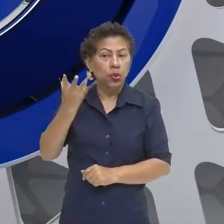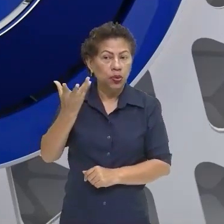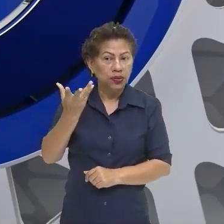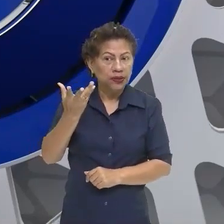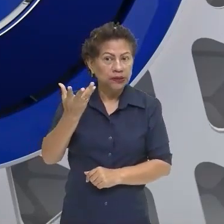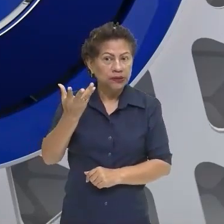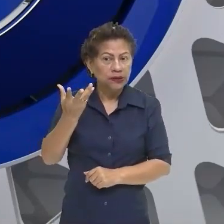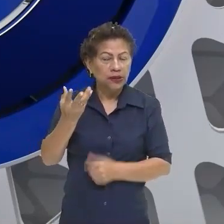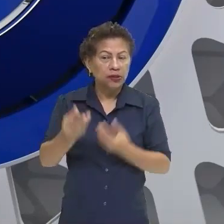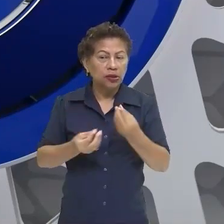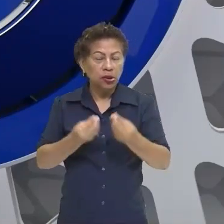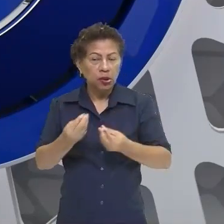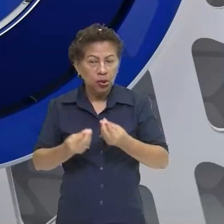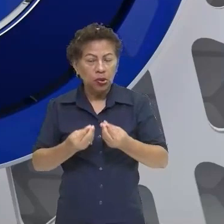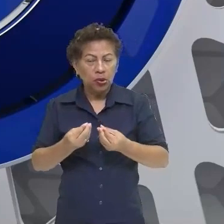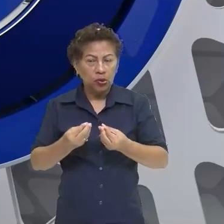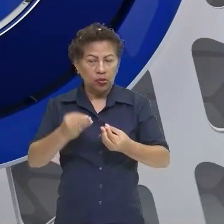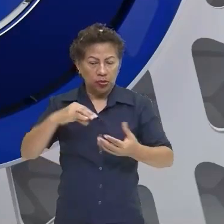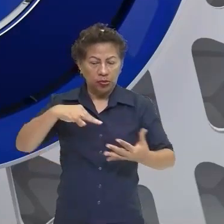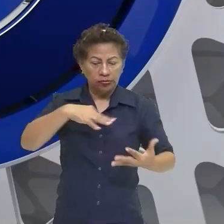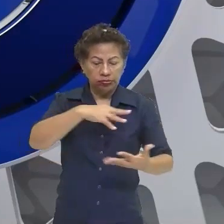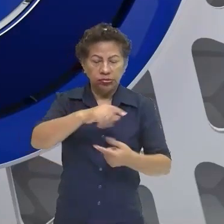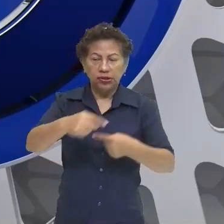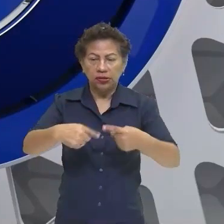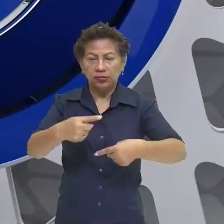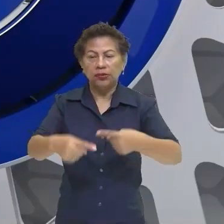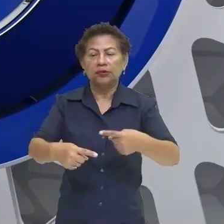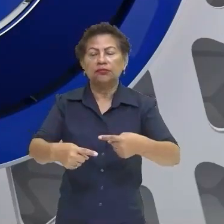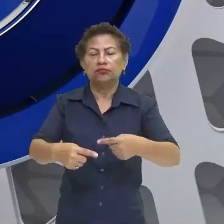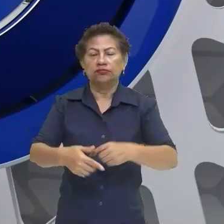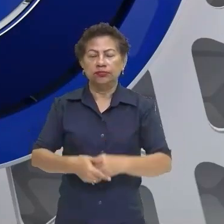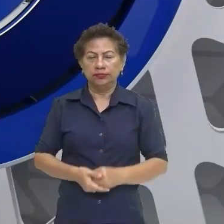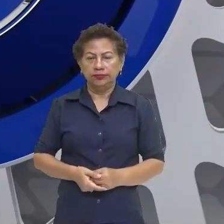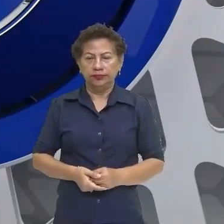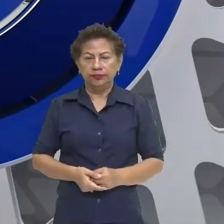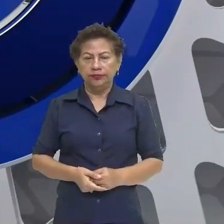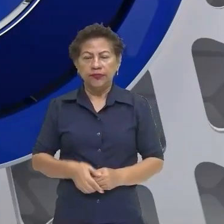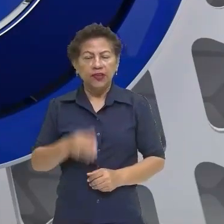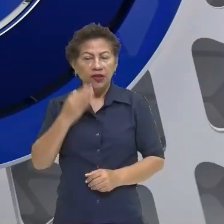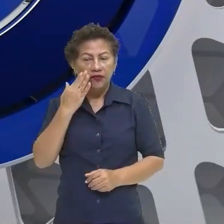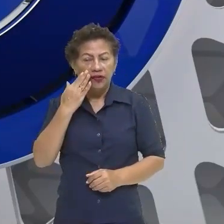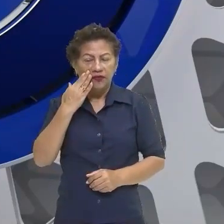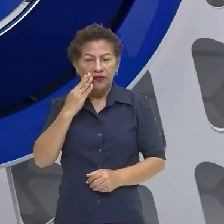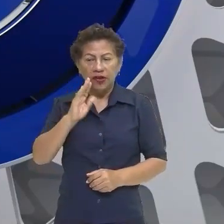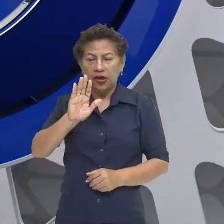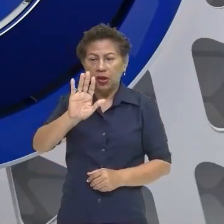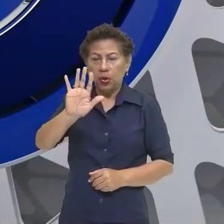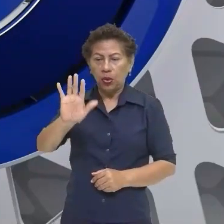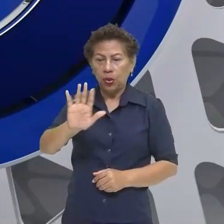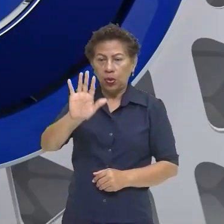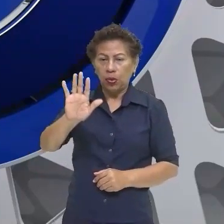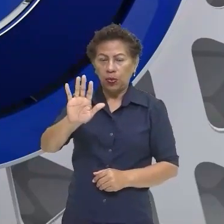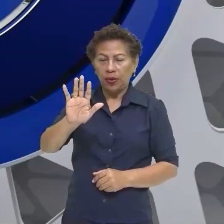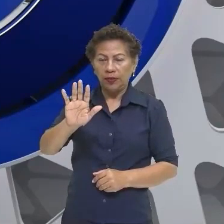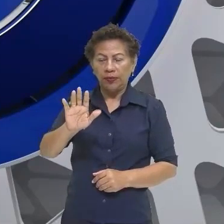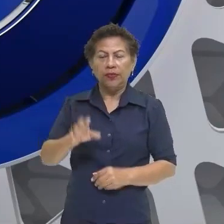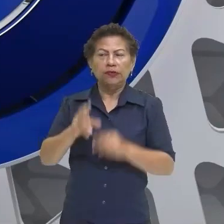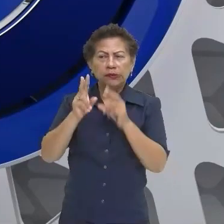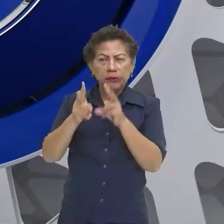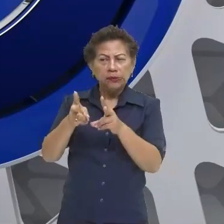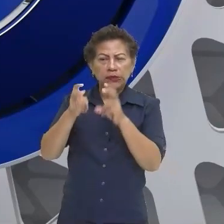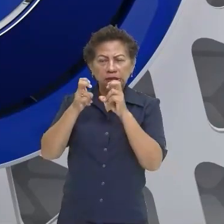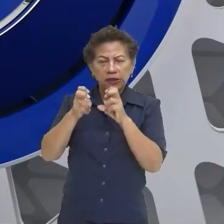esse processo aí de globalização. Aí nós vamos observar o mapinha mais uma vez e eu vou colocar para vocês essa